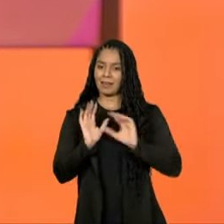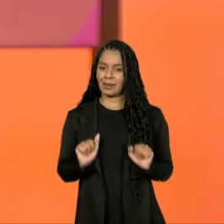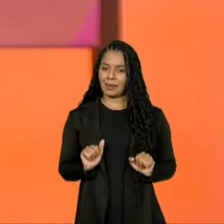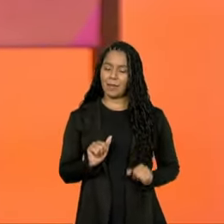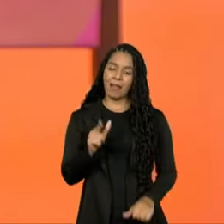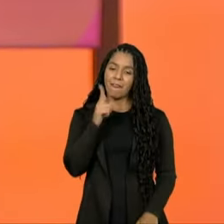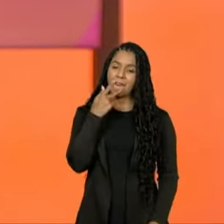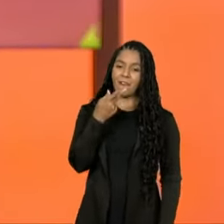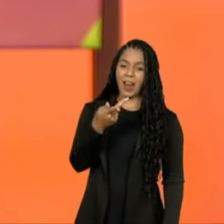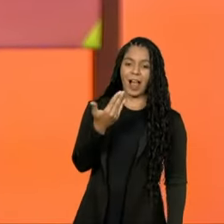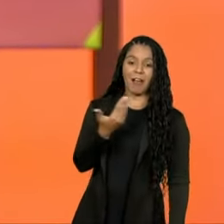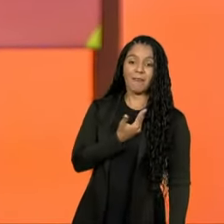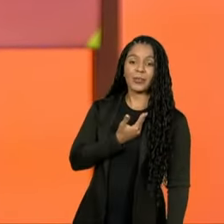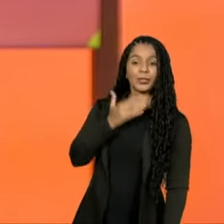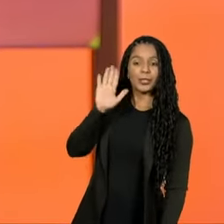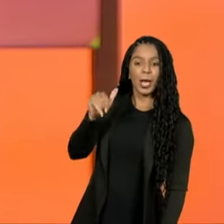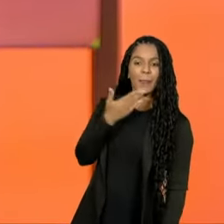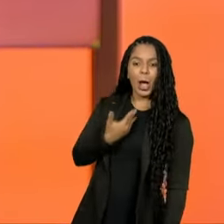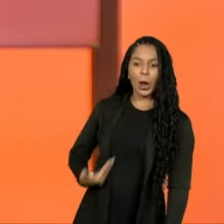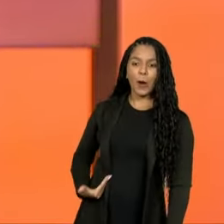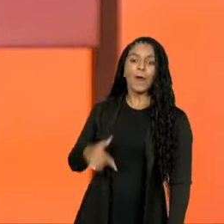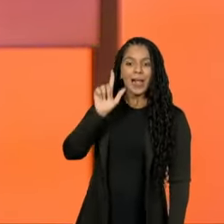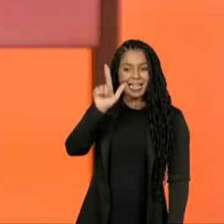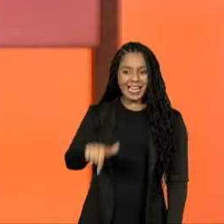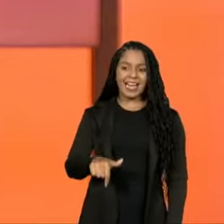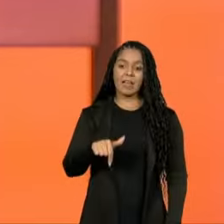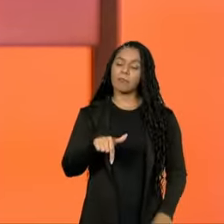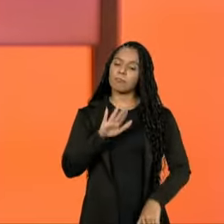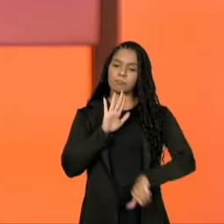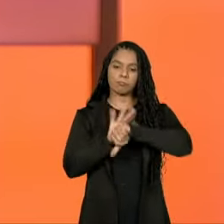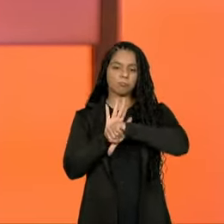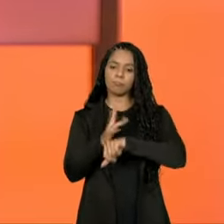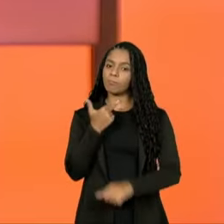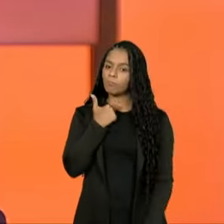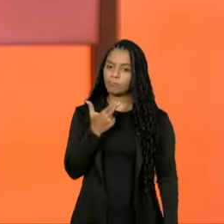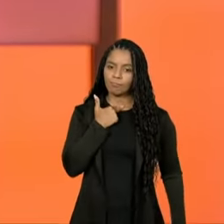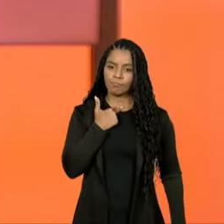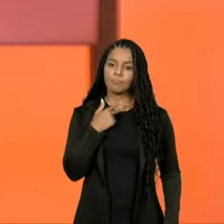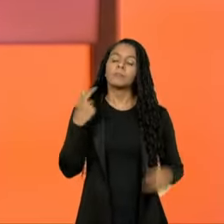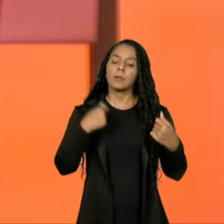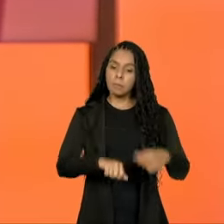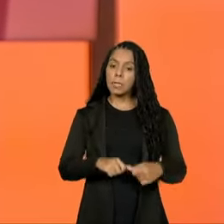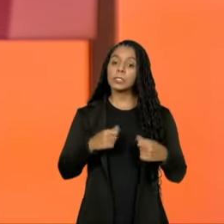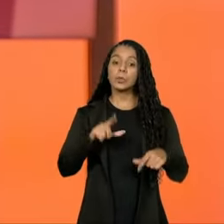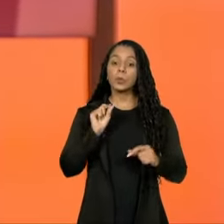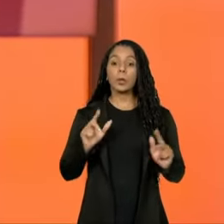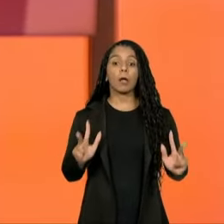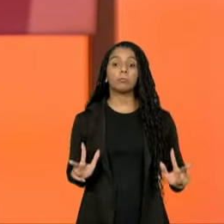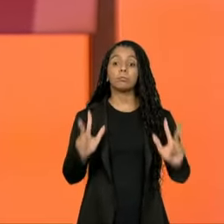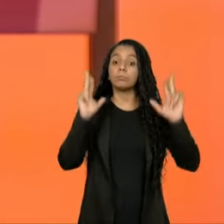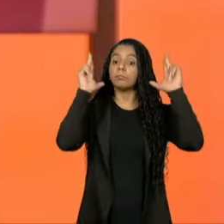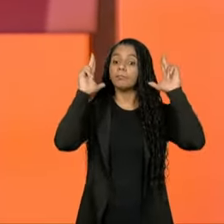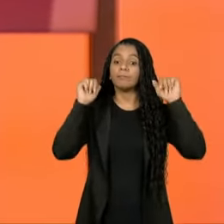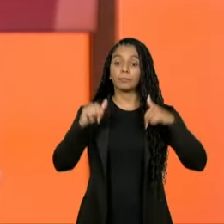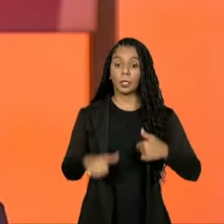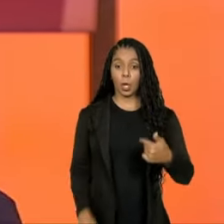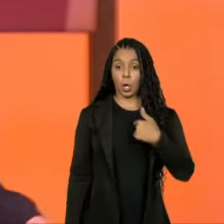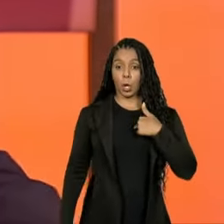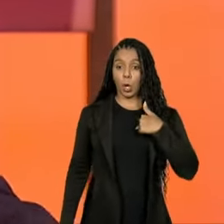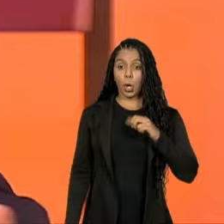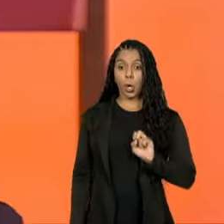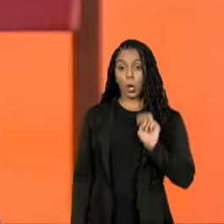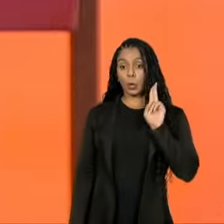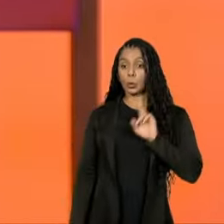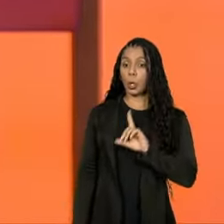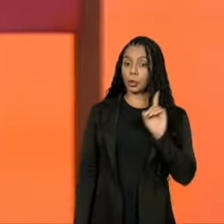de companheiro e chamar para governar quem é do crime. Não pode. Né? Tem que ter um corte claro para dizer o seguinte: olha, eu sou de meio